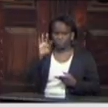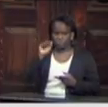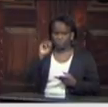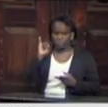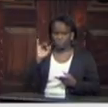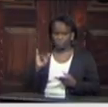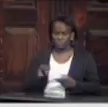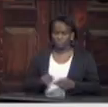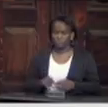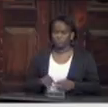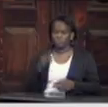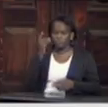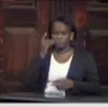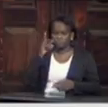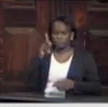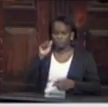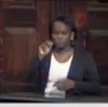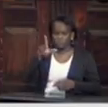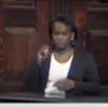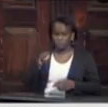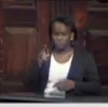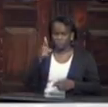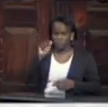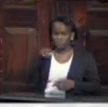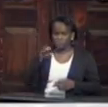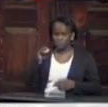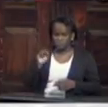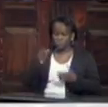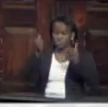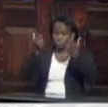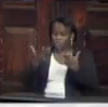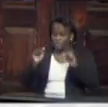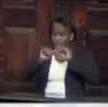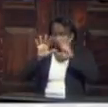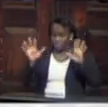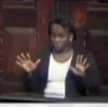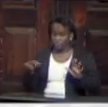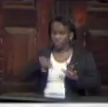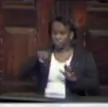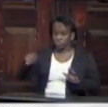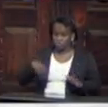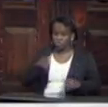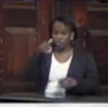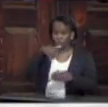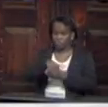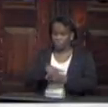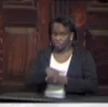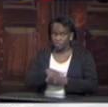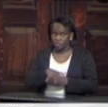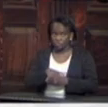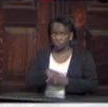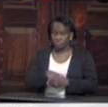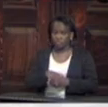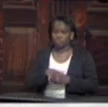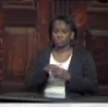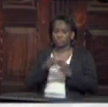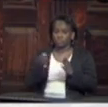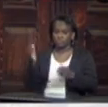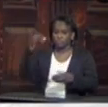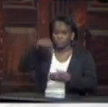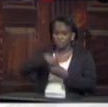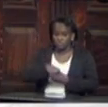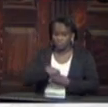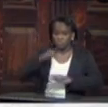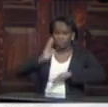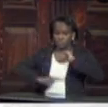deputado Paulo Ramos. Para esclarecer. Para esclarecimento. Nós estamos votando a inclusão